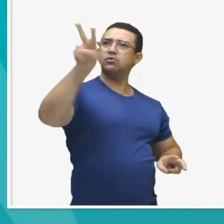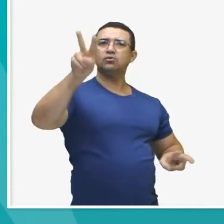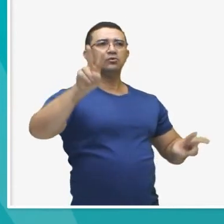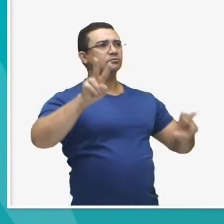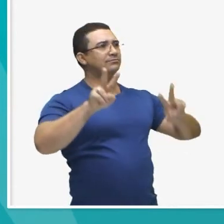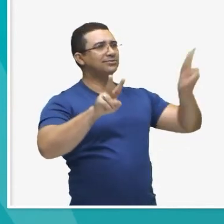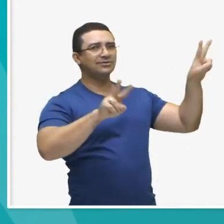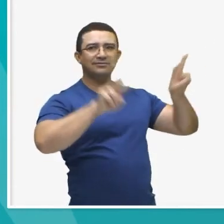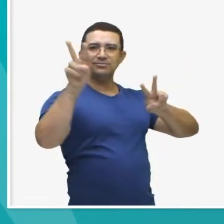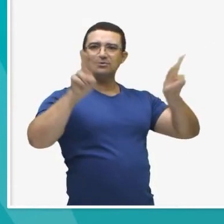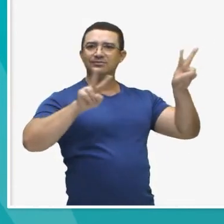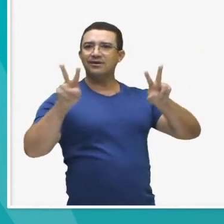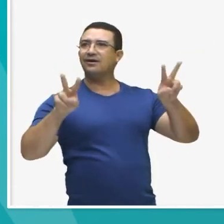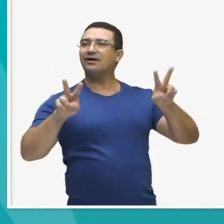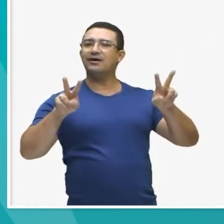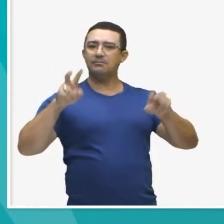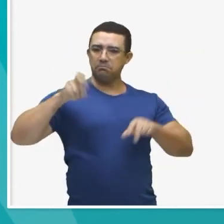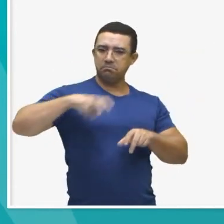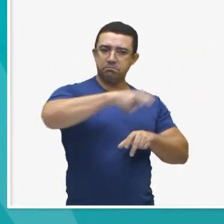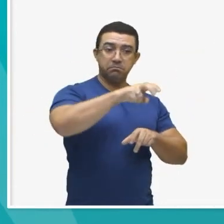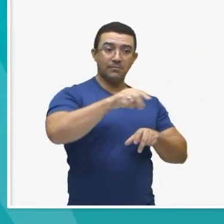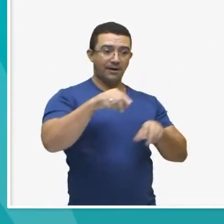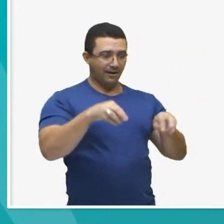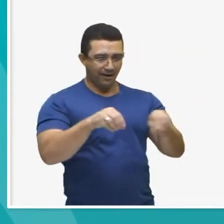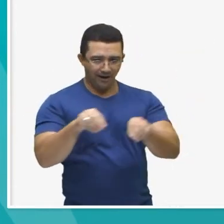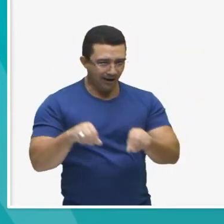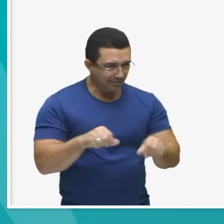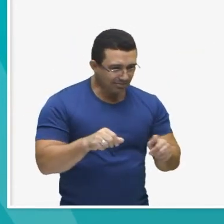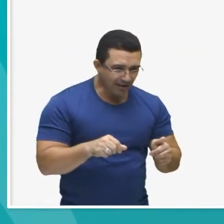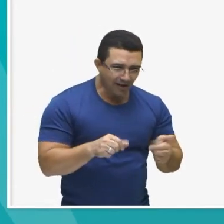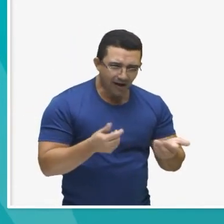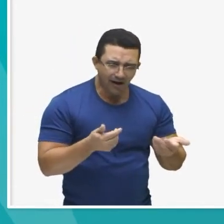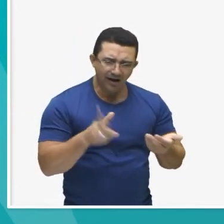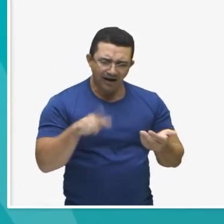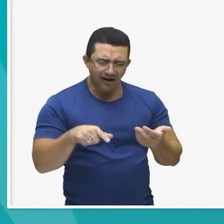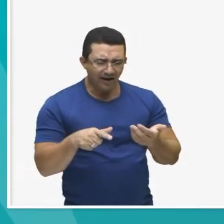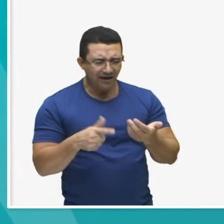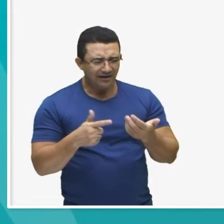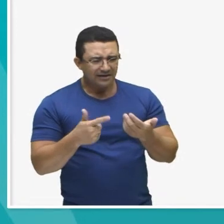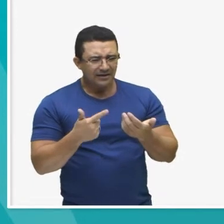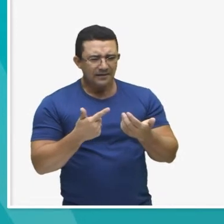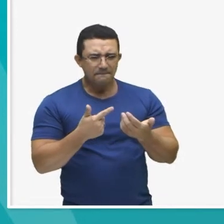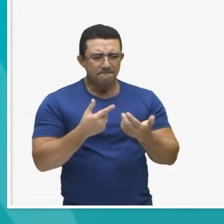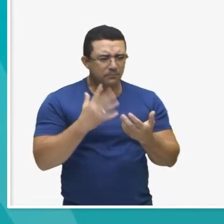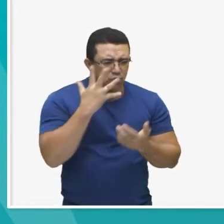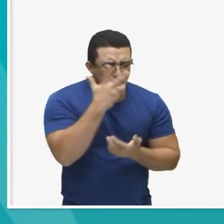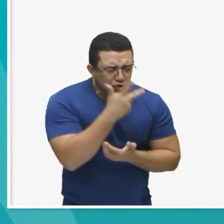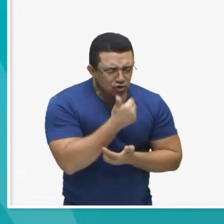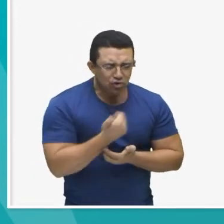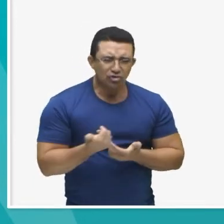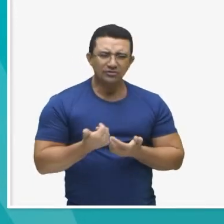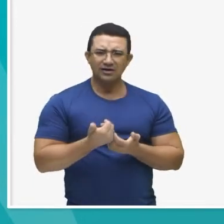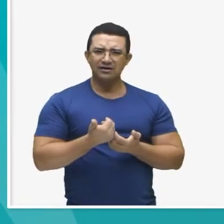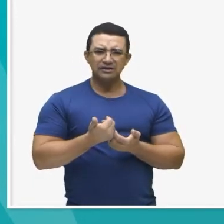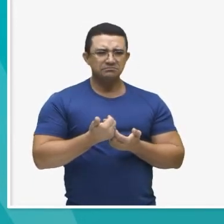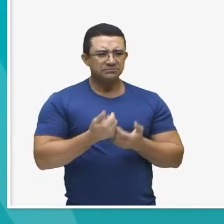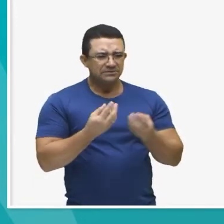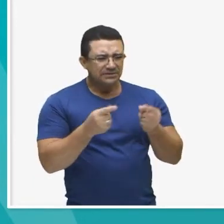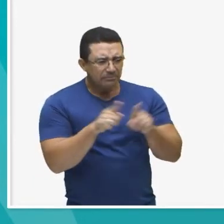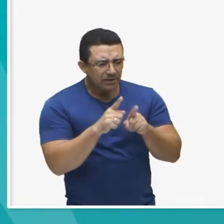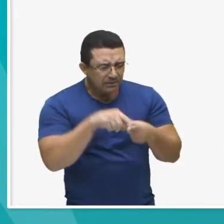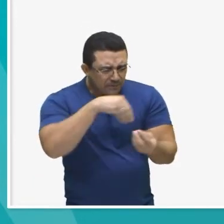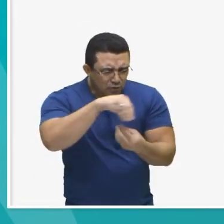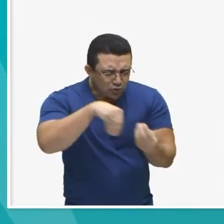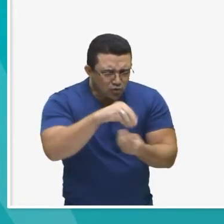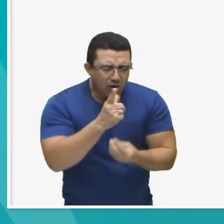percebe que a terra é mais branda e mais macia. Não é tão seca como aquela que ele conhecia, né?